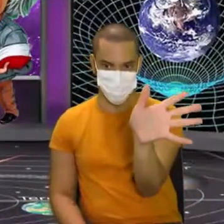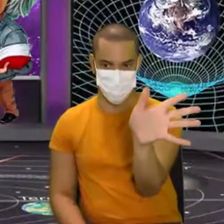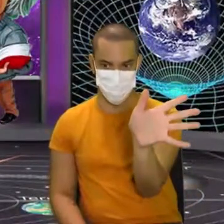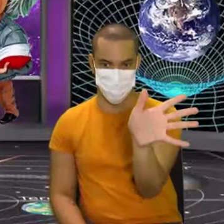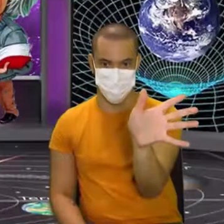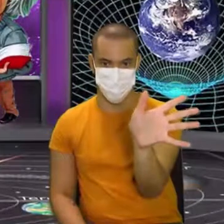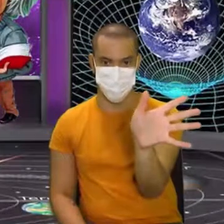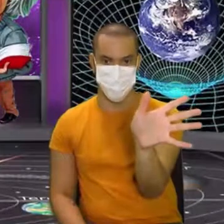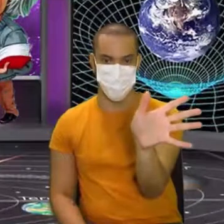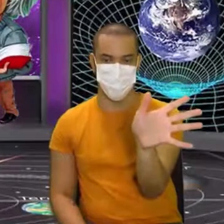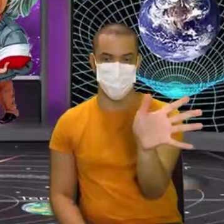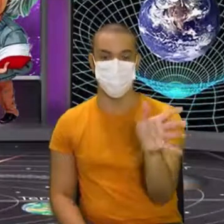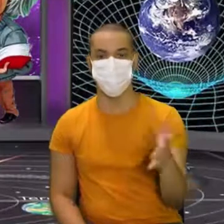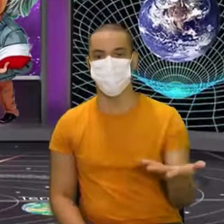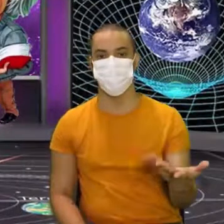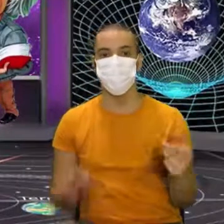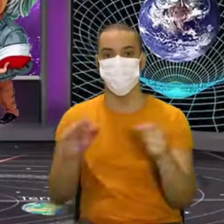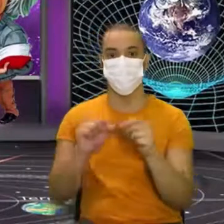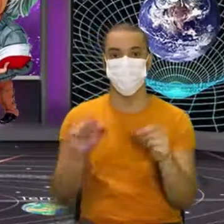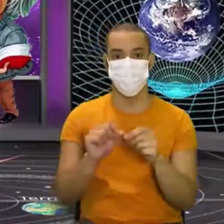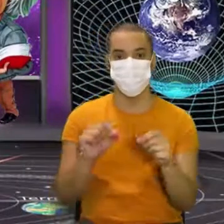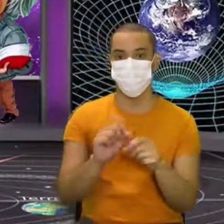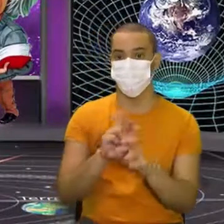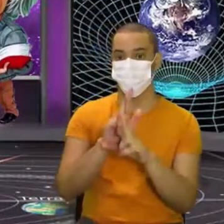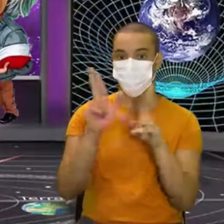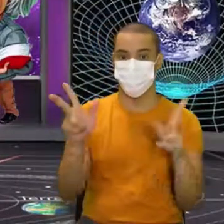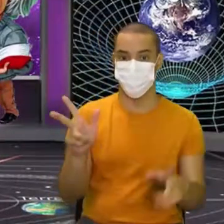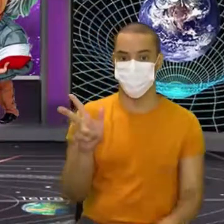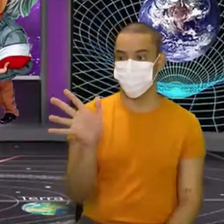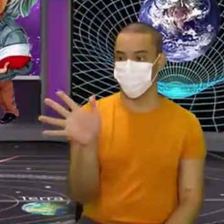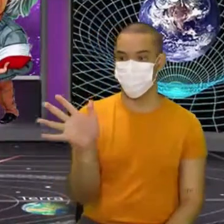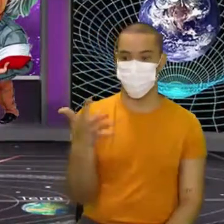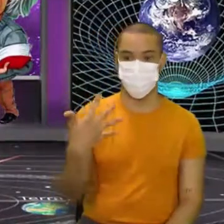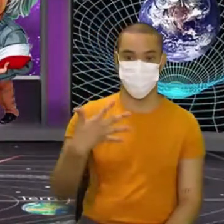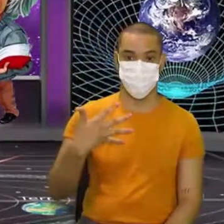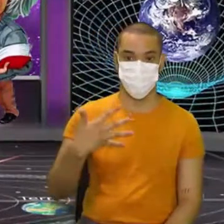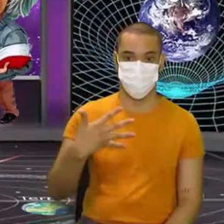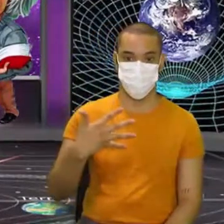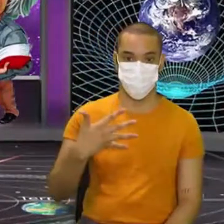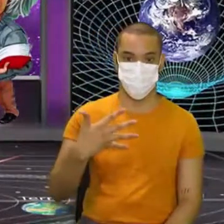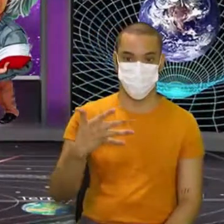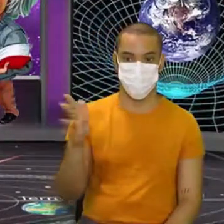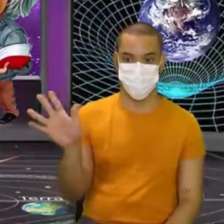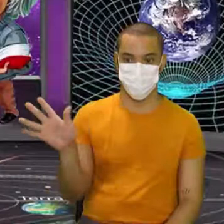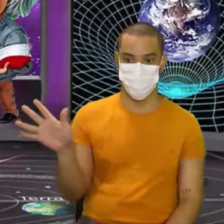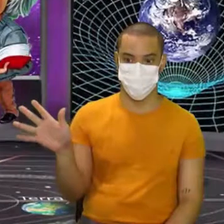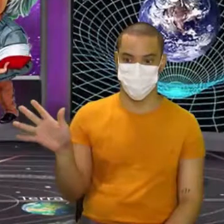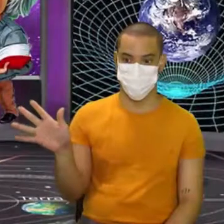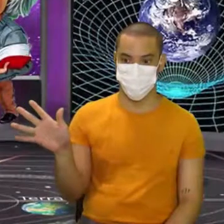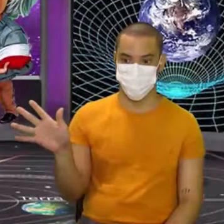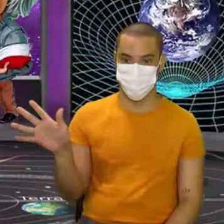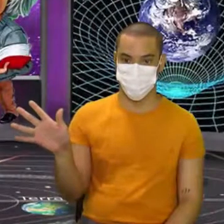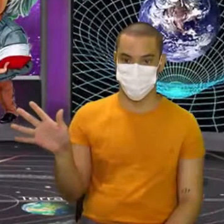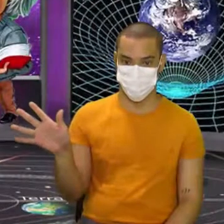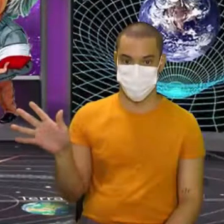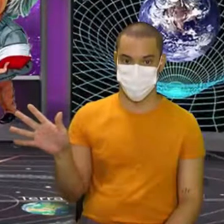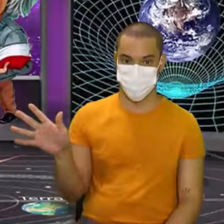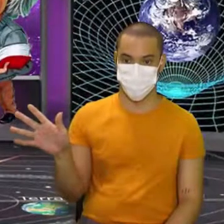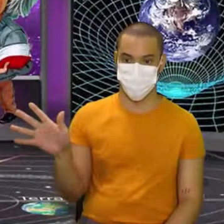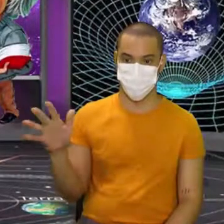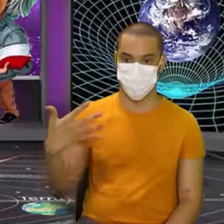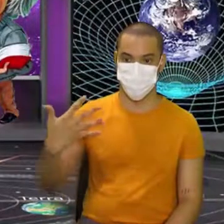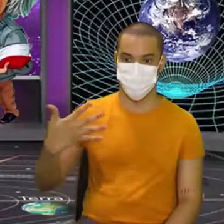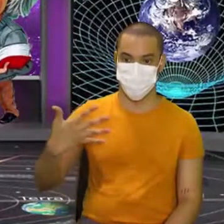entendeu Ah eu quero fazer diferente Ou se agora Fosse para lá ó tá no sentido tá espalmando